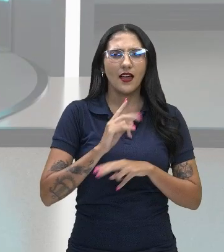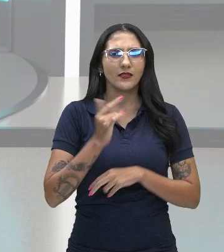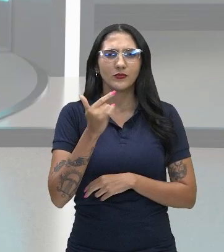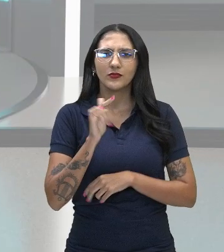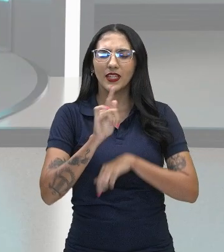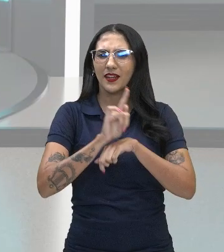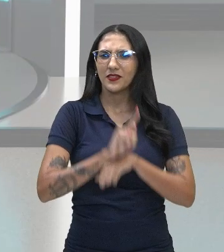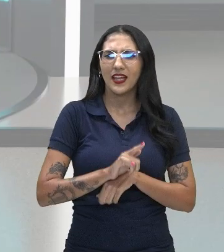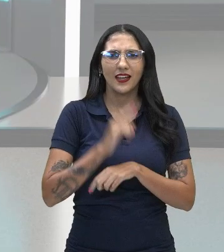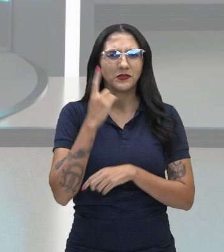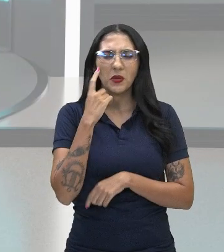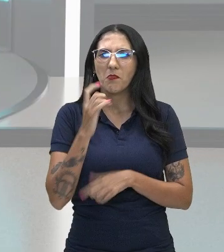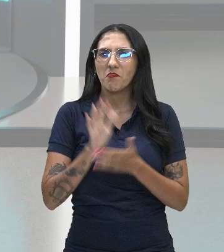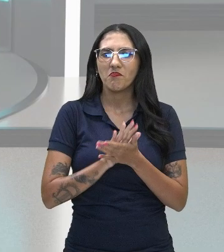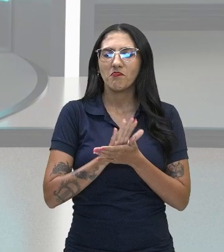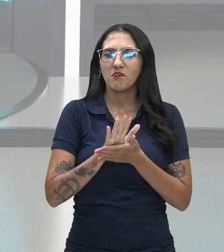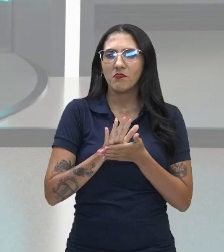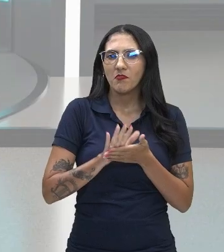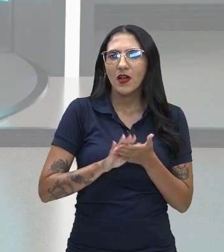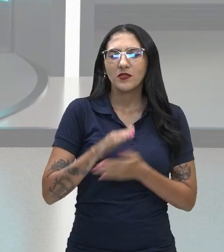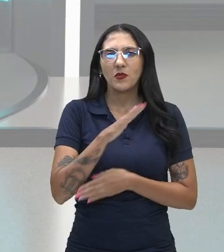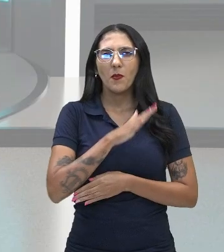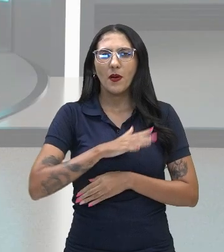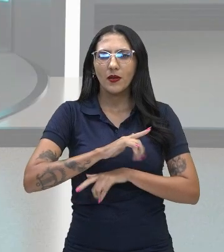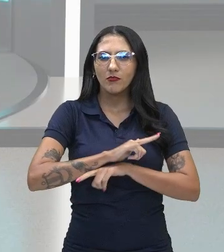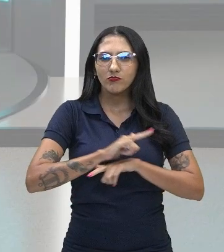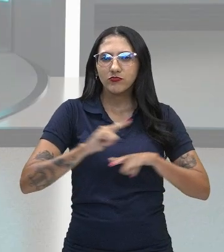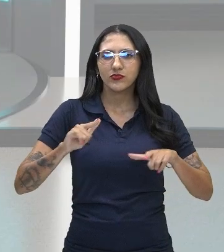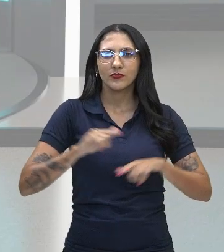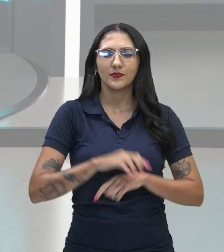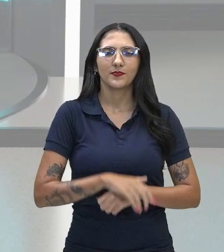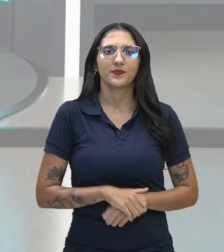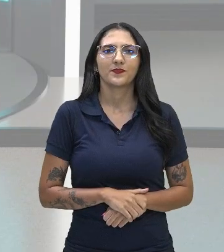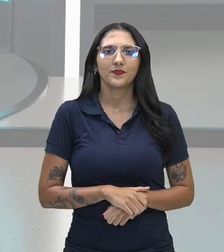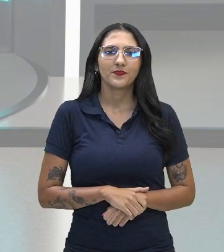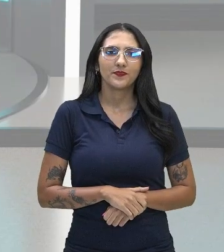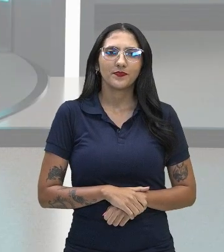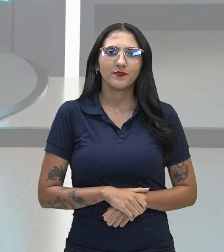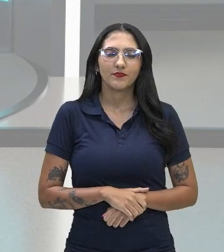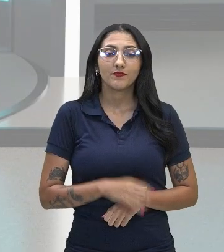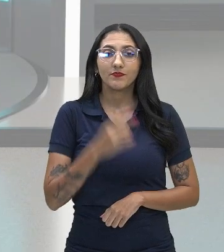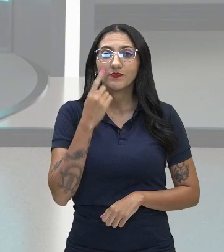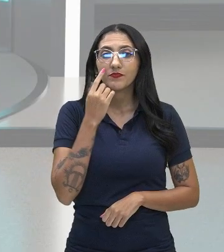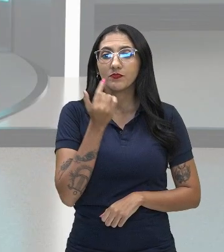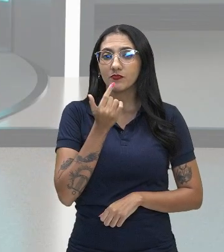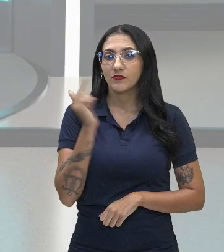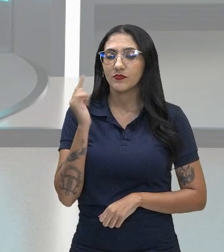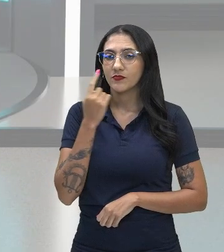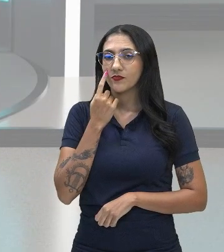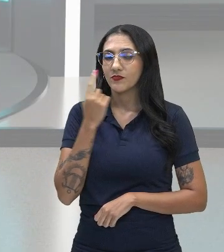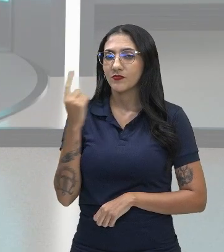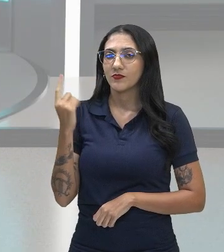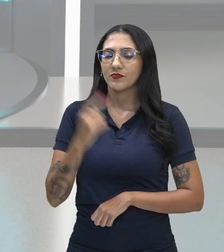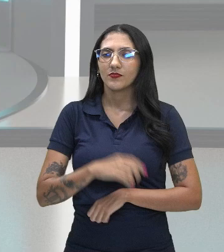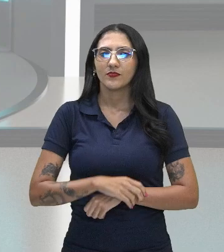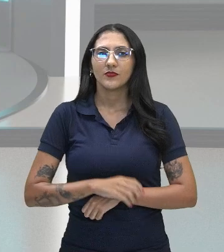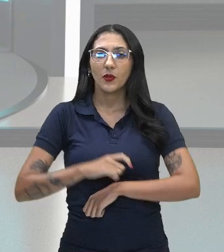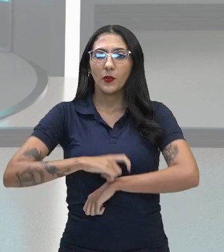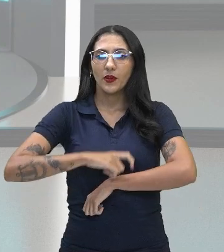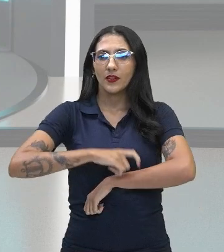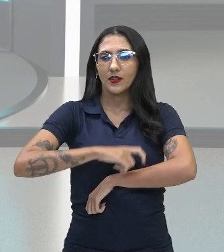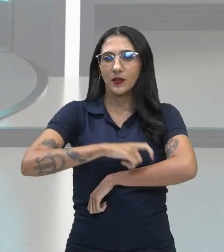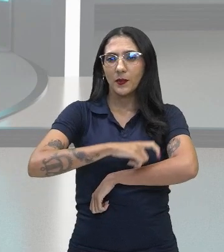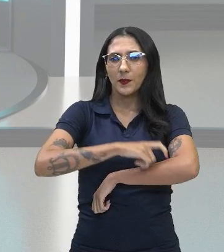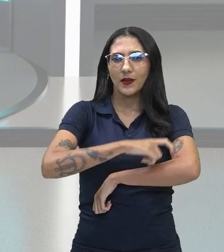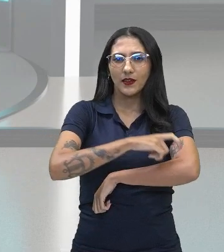não tem som, não tem nada? Vamos ver o próximo animal aqui interessante? O camarão que consegue quebrar o vidro, será